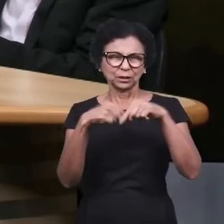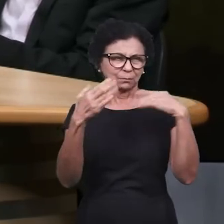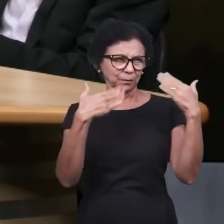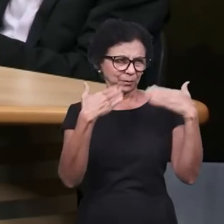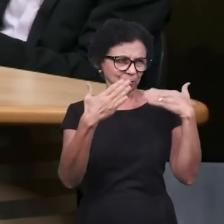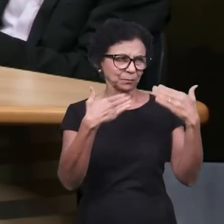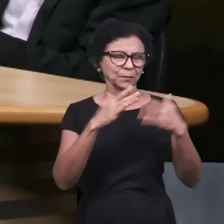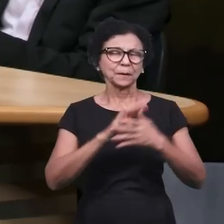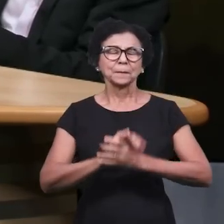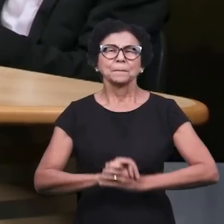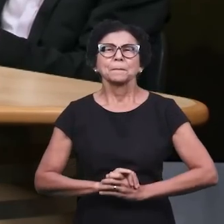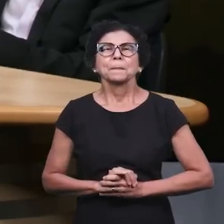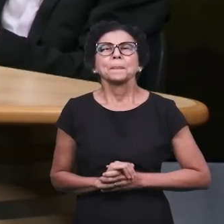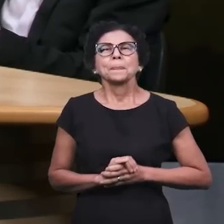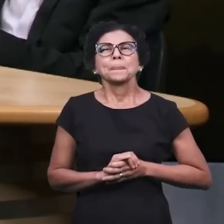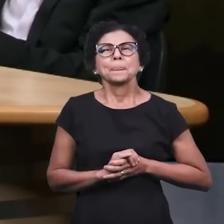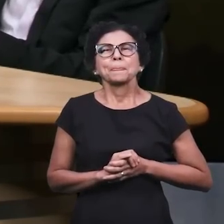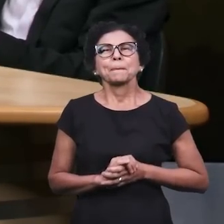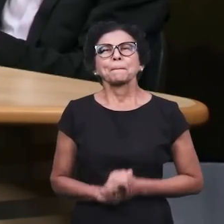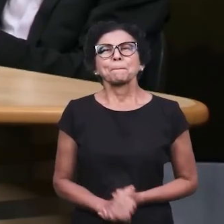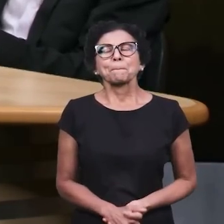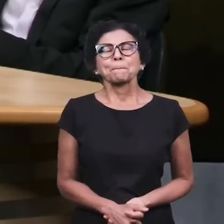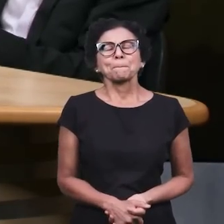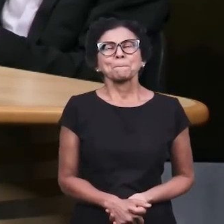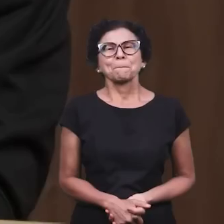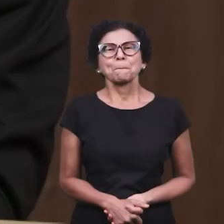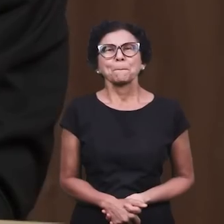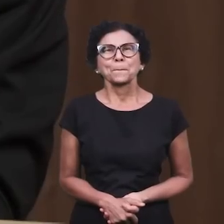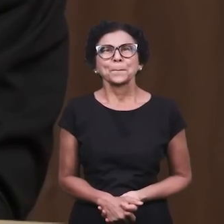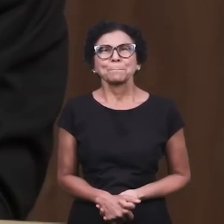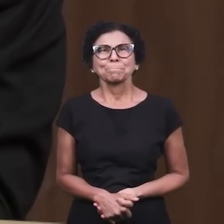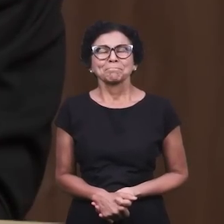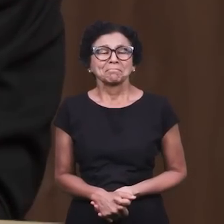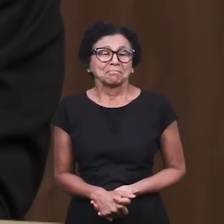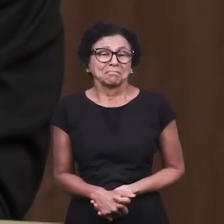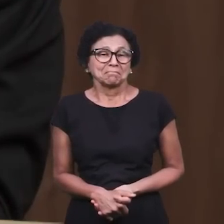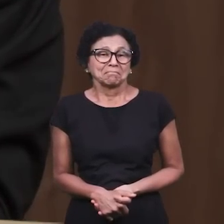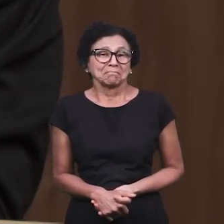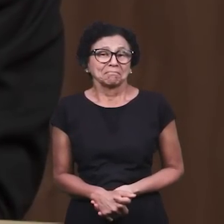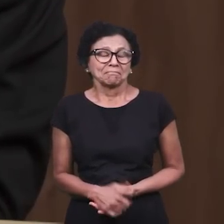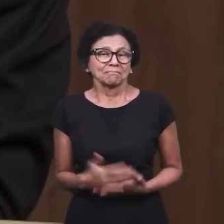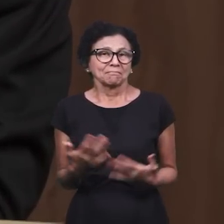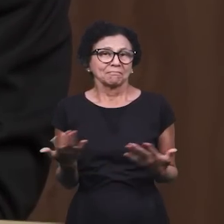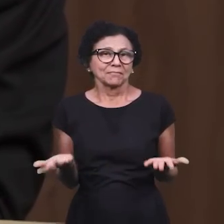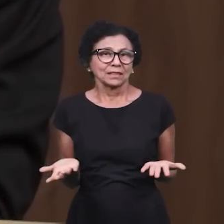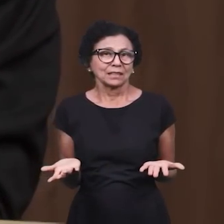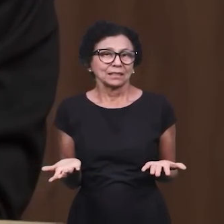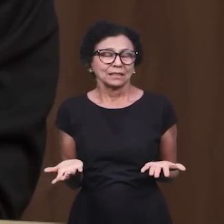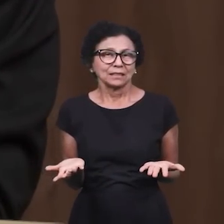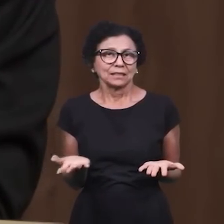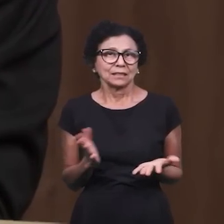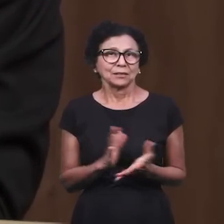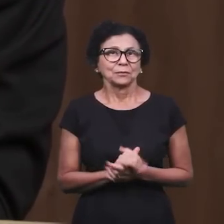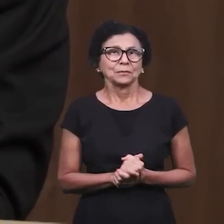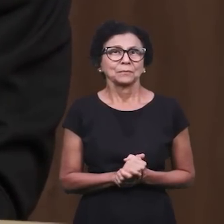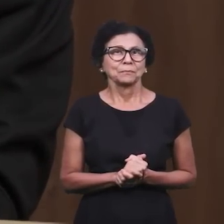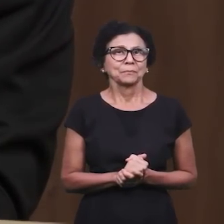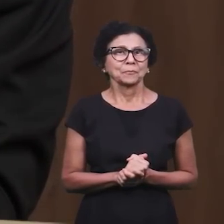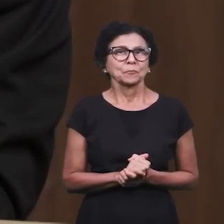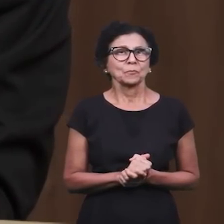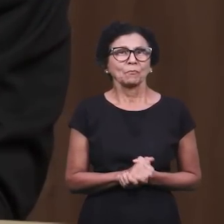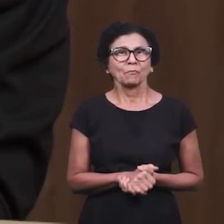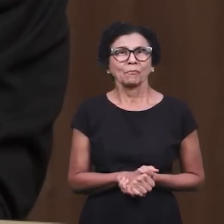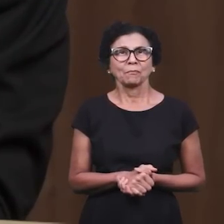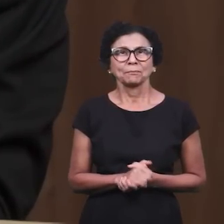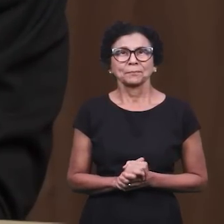nesse salmo, ele fala: se o Senhor não edificar a casa, em vão... Exatamente. Trabalhos que edificam. Se o Senhor